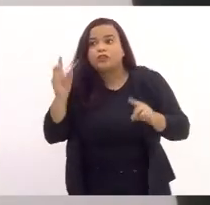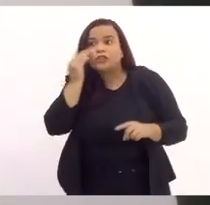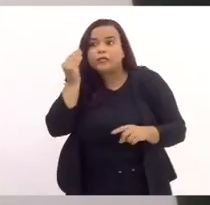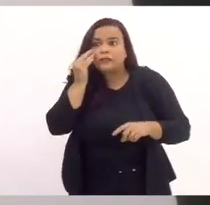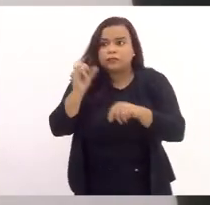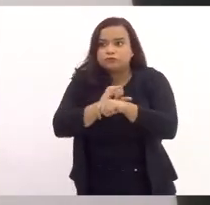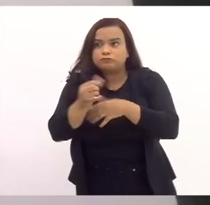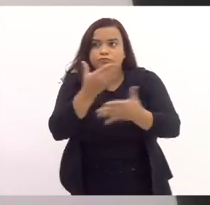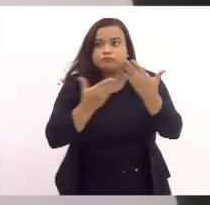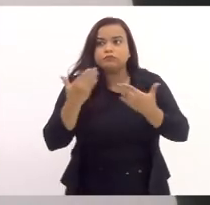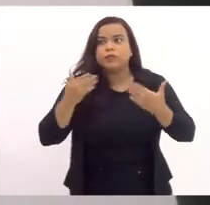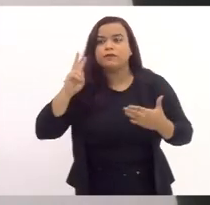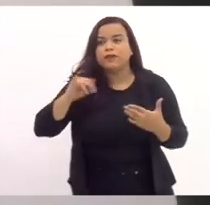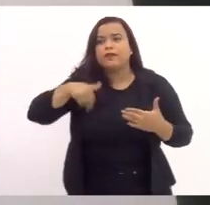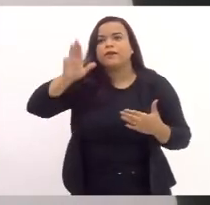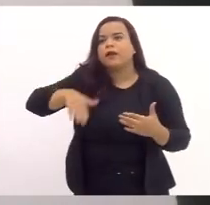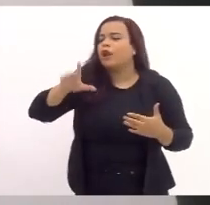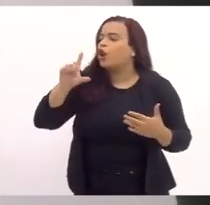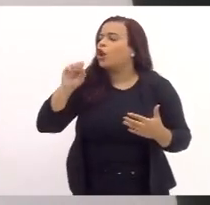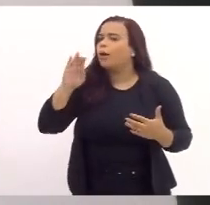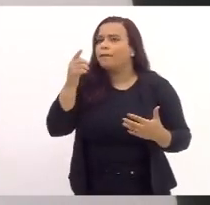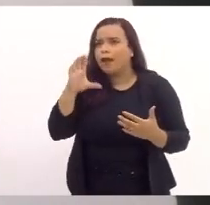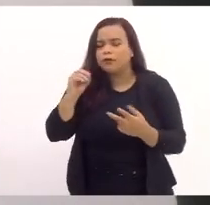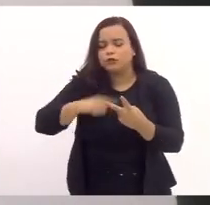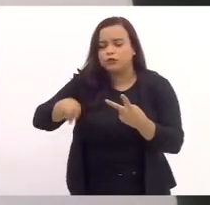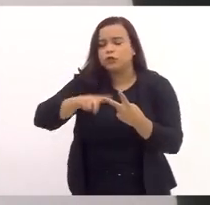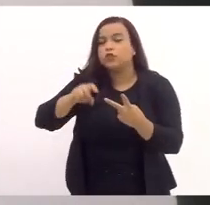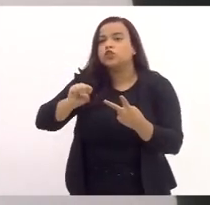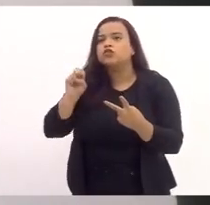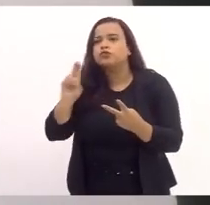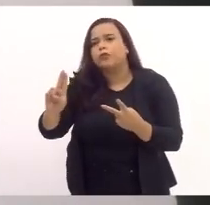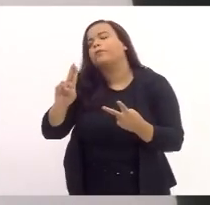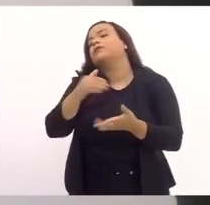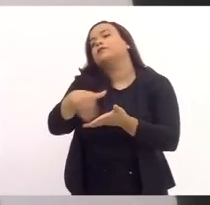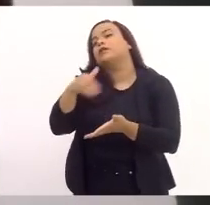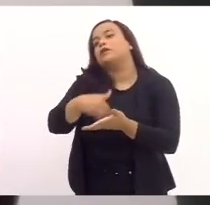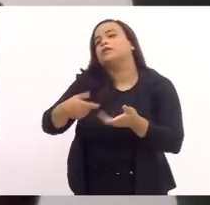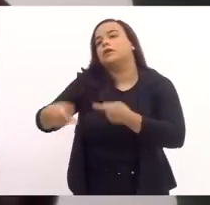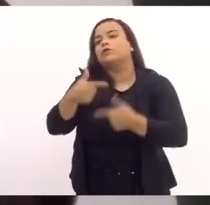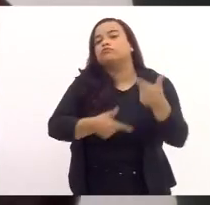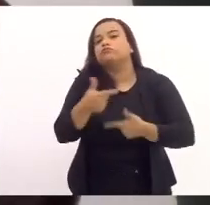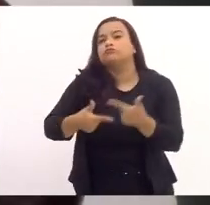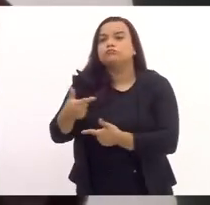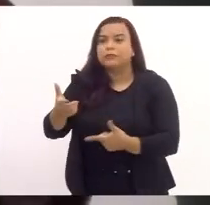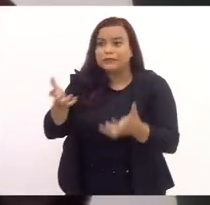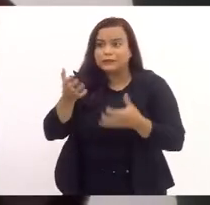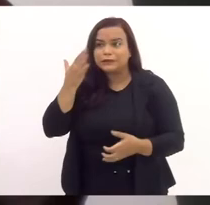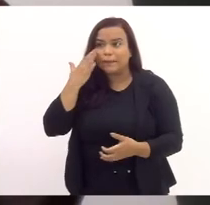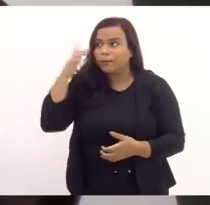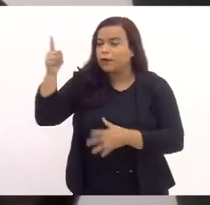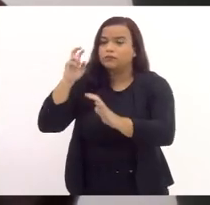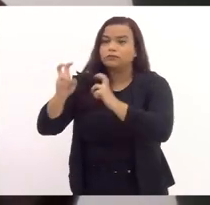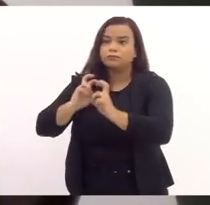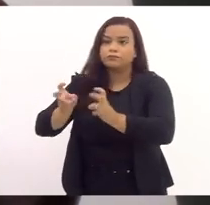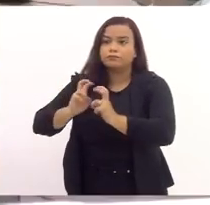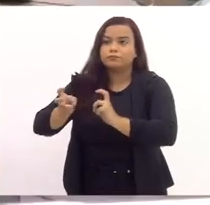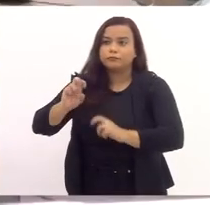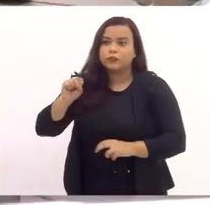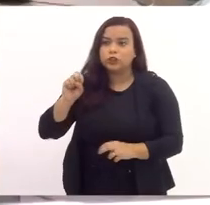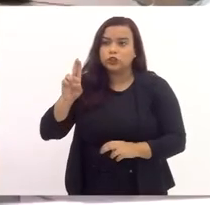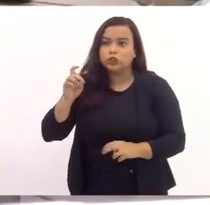quem é de direito, que é o Lobasso e o subsecretário operacional. Queria saber por parte da Supervia. Por parte da